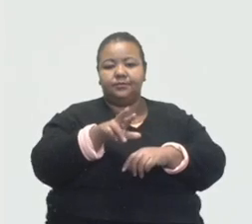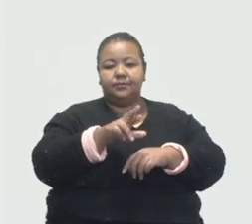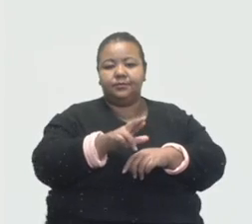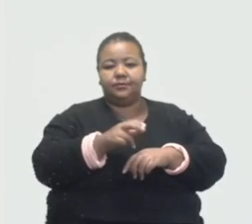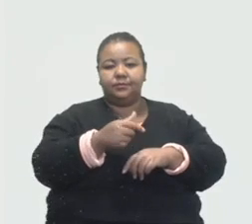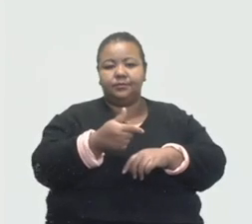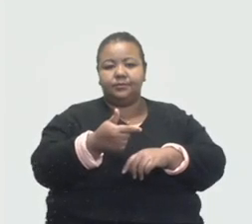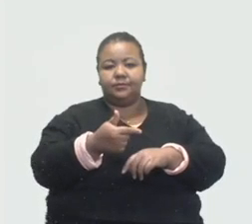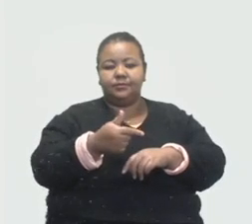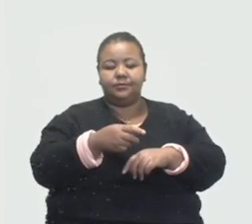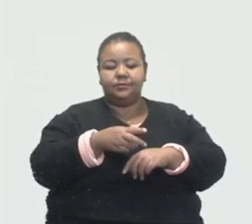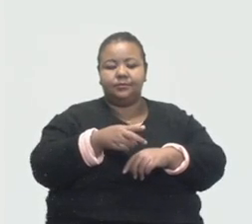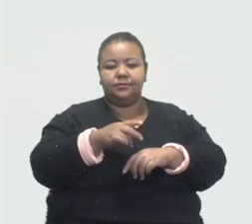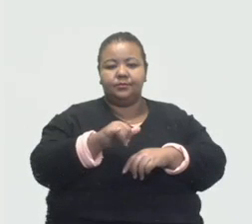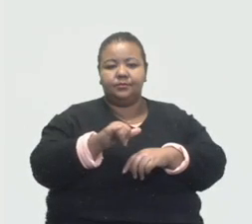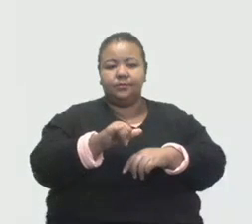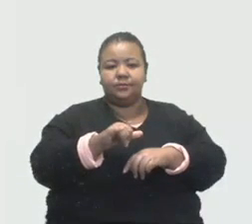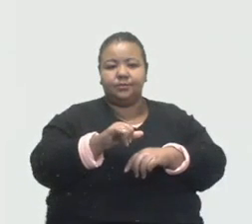R2, que ele fez